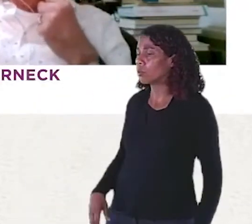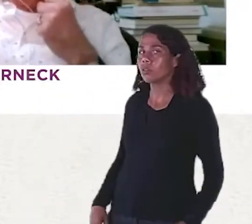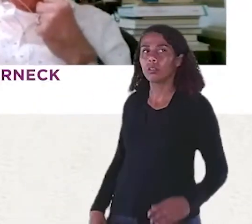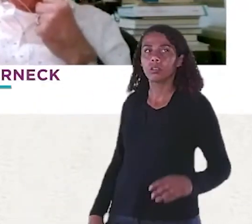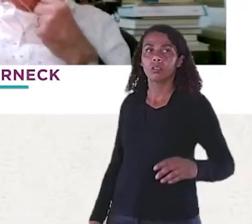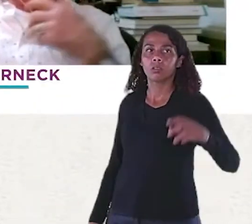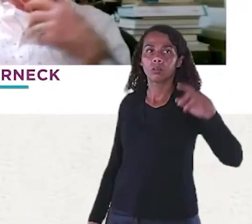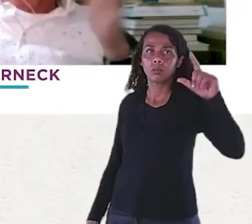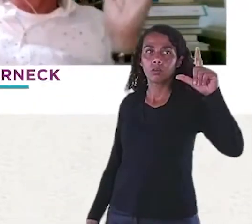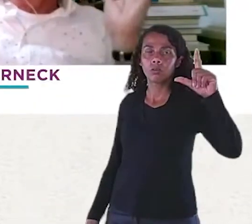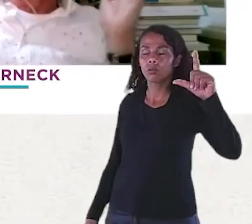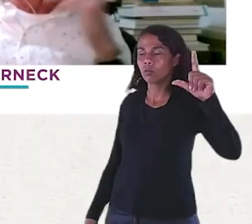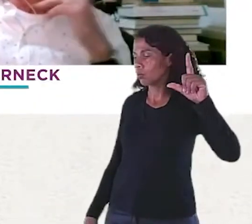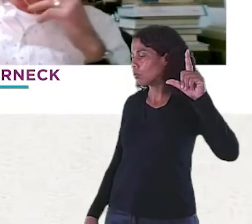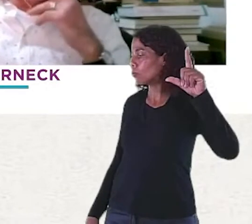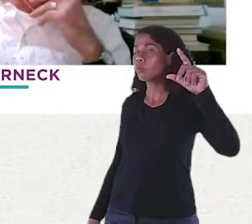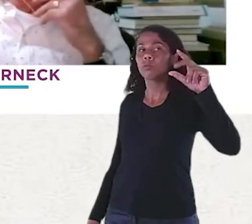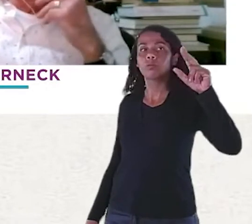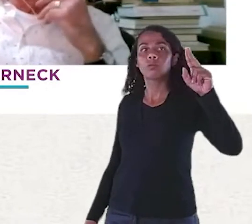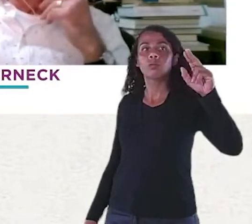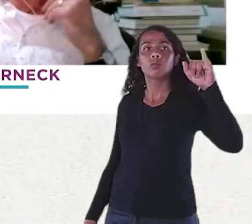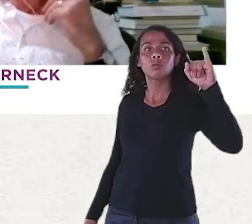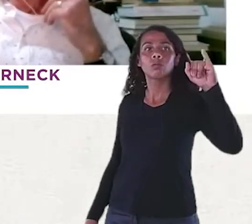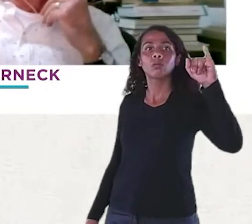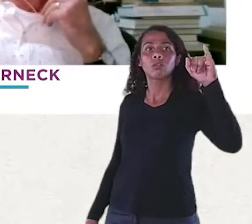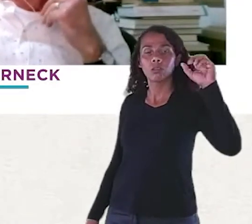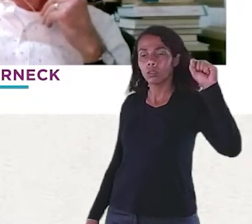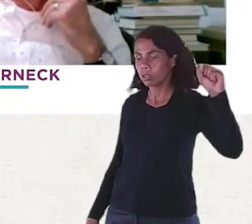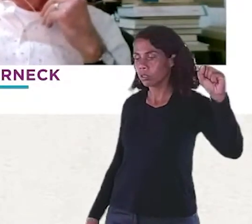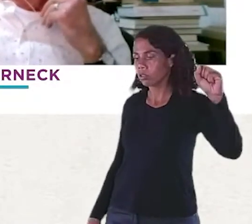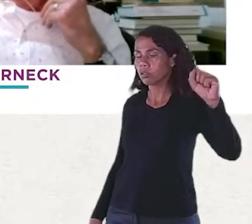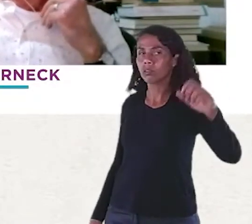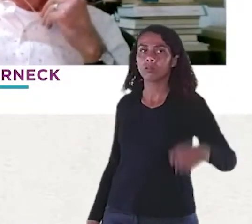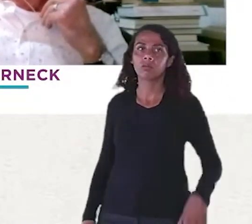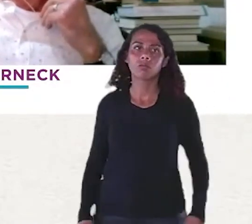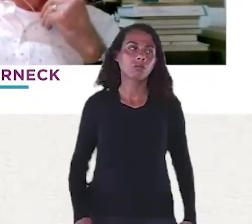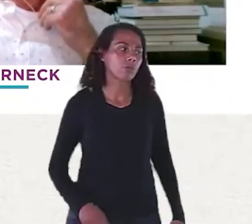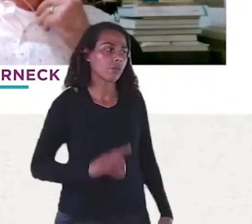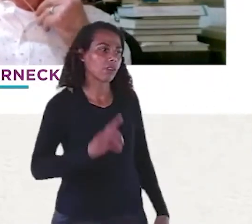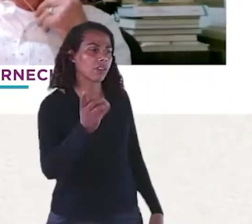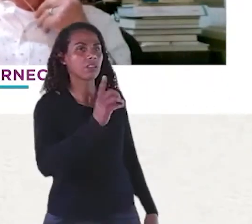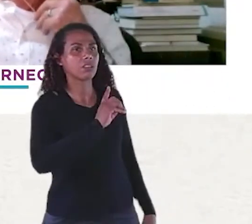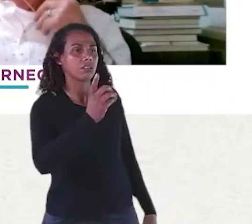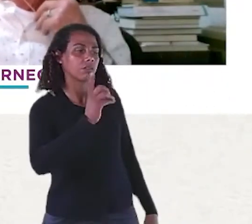Não. Luiz Vilela não. Luiz Vilela no tempo já do suplemento. Era